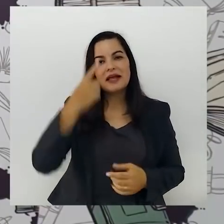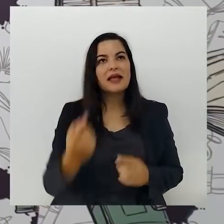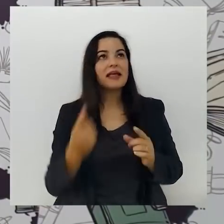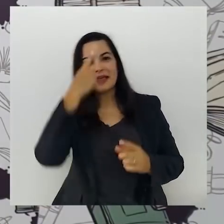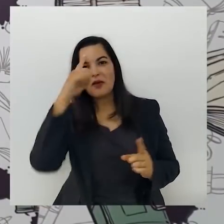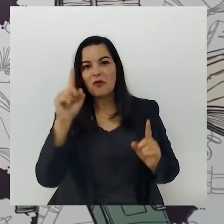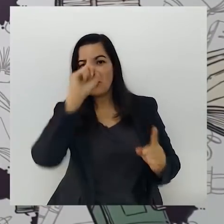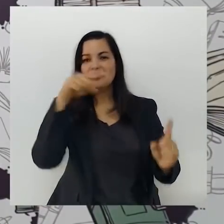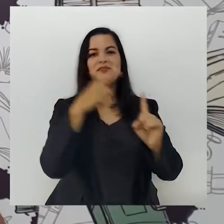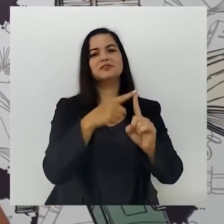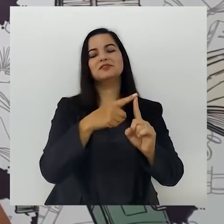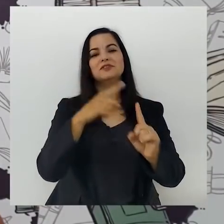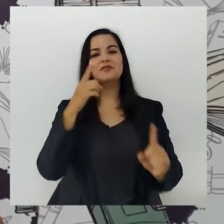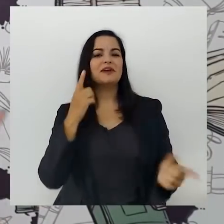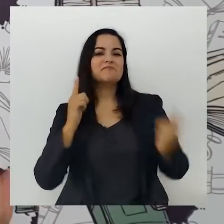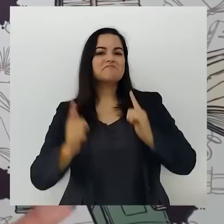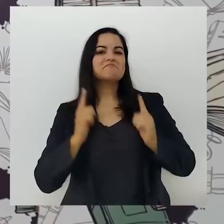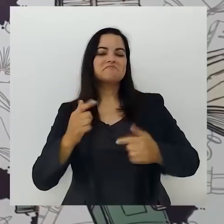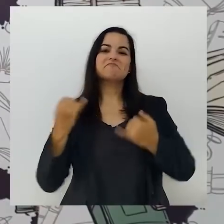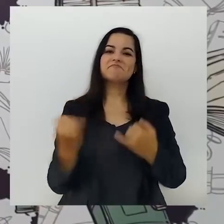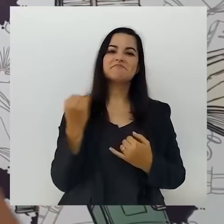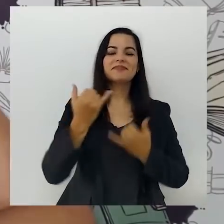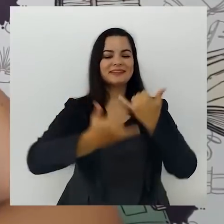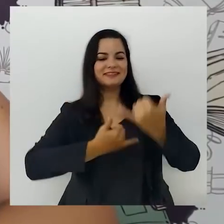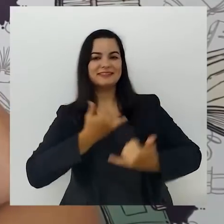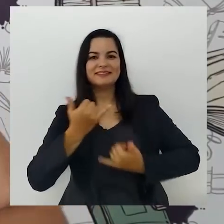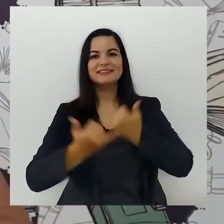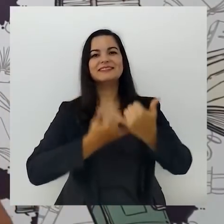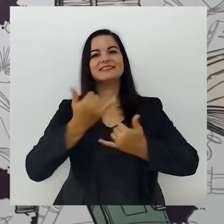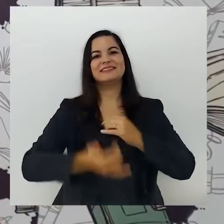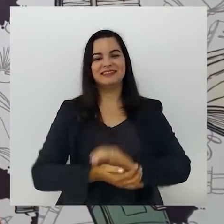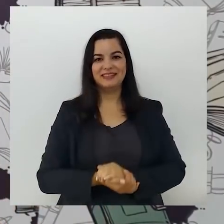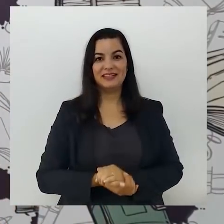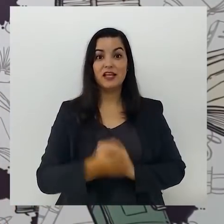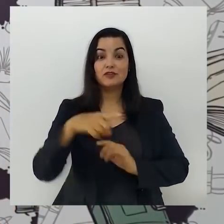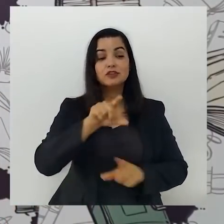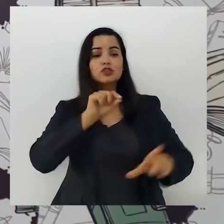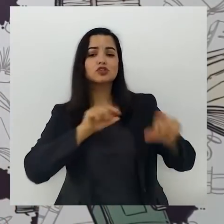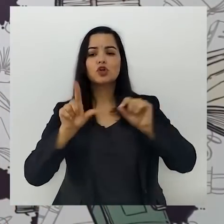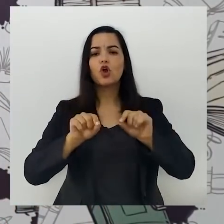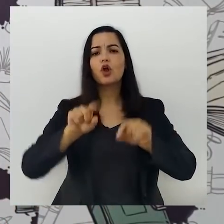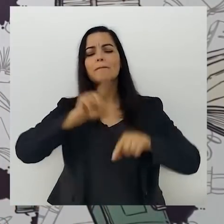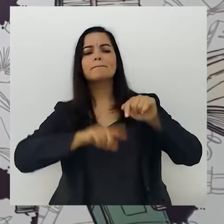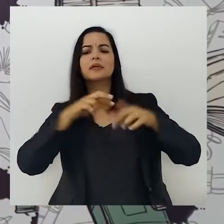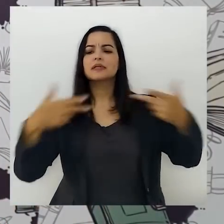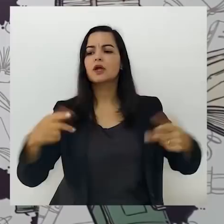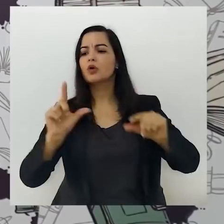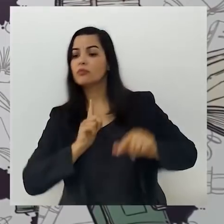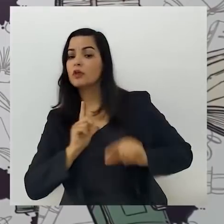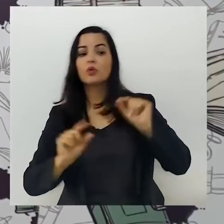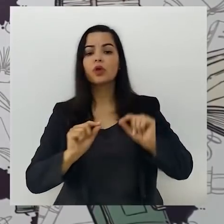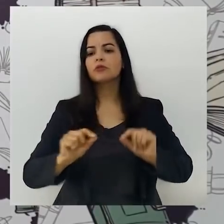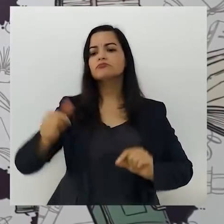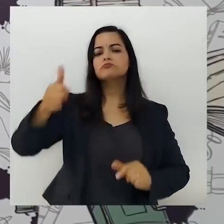pensar em um chocalho, vocês podem pensar em um batuque, vocês escolhem. Analisem o material que vocês